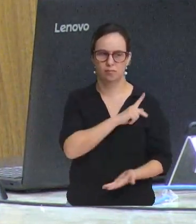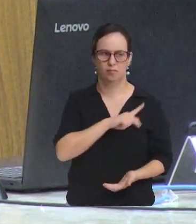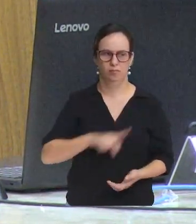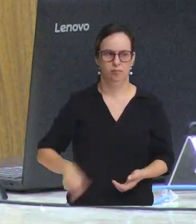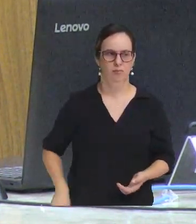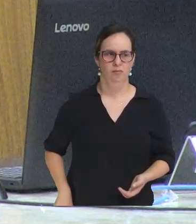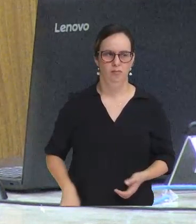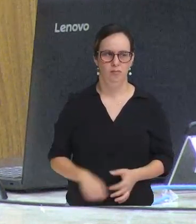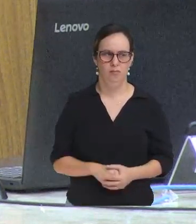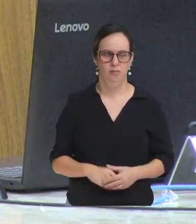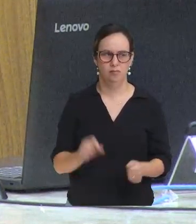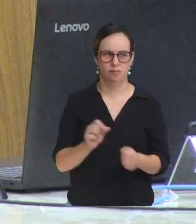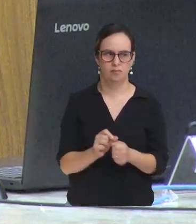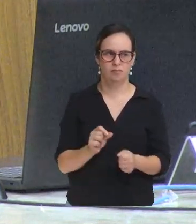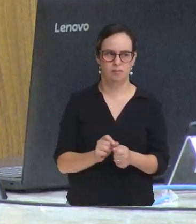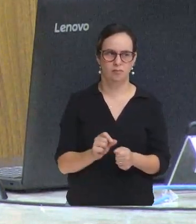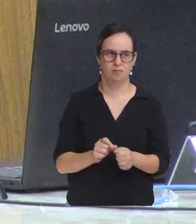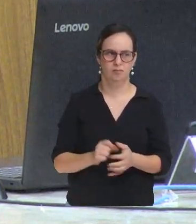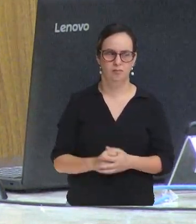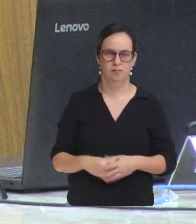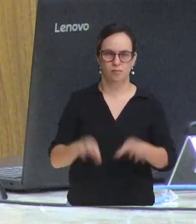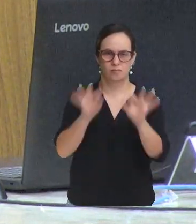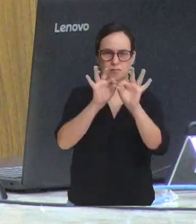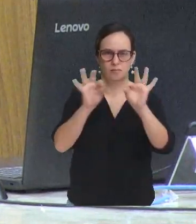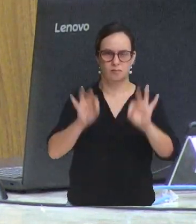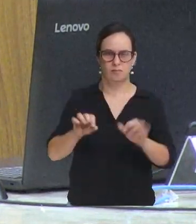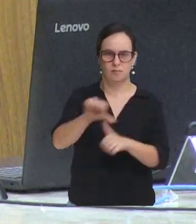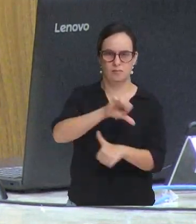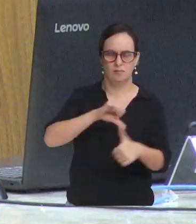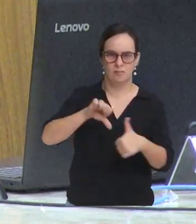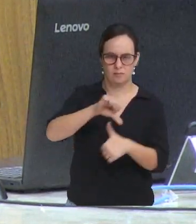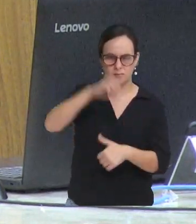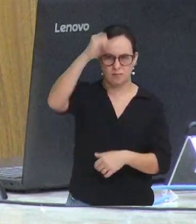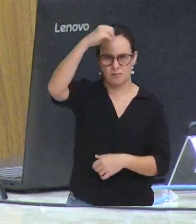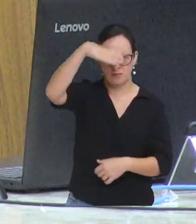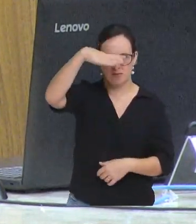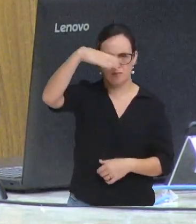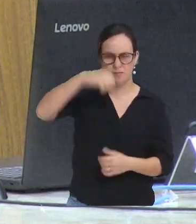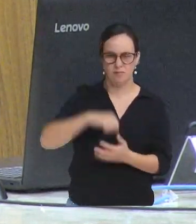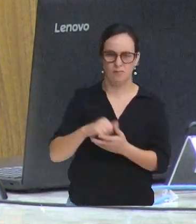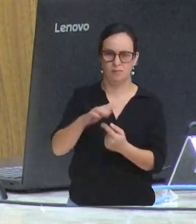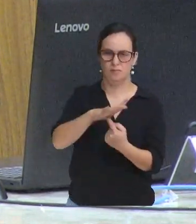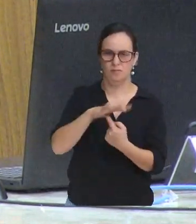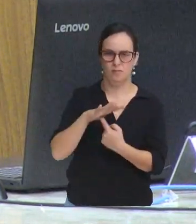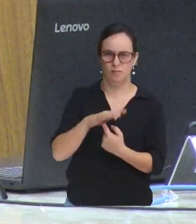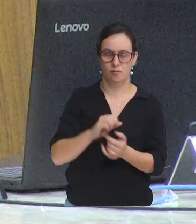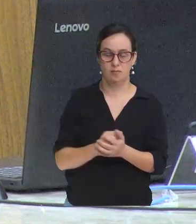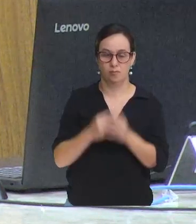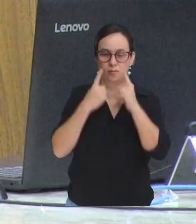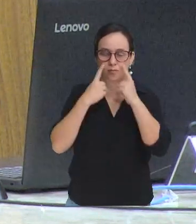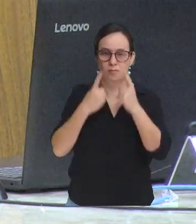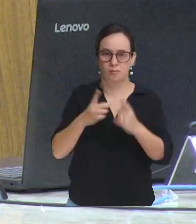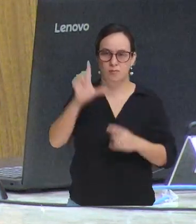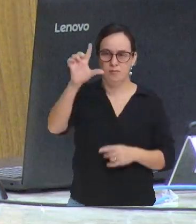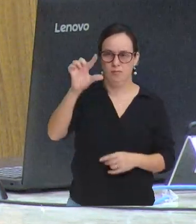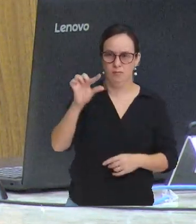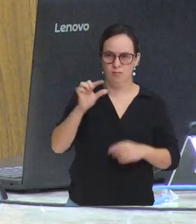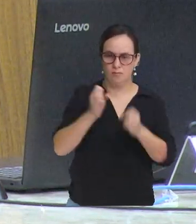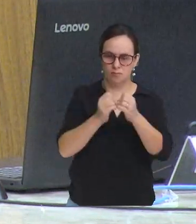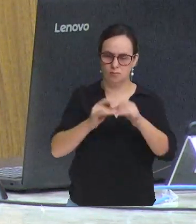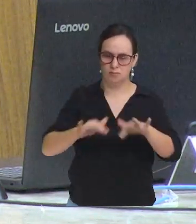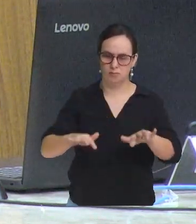que é sobre a implantação de um projeto fotovoltaico visando a economicidade e a preocupação com o meio